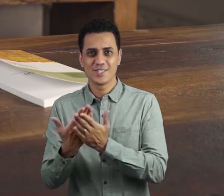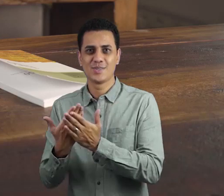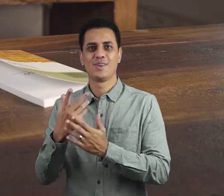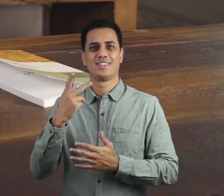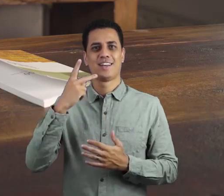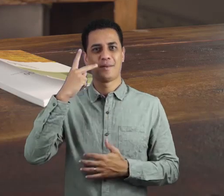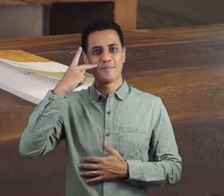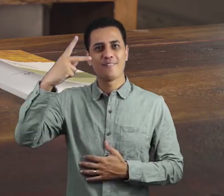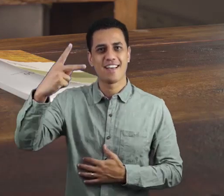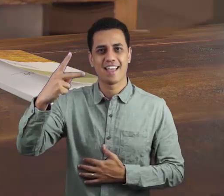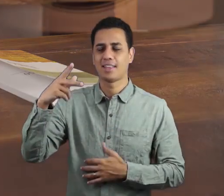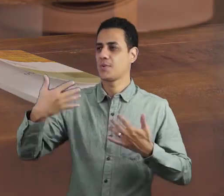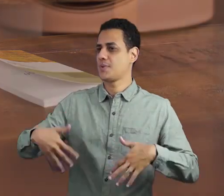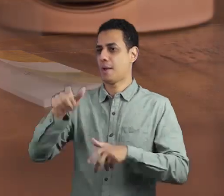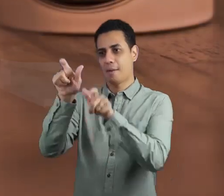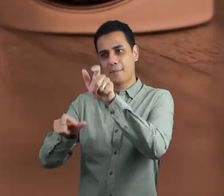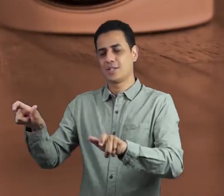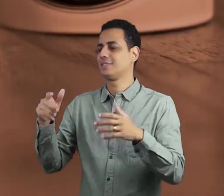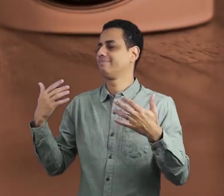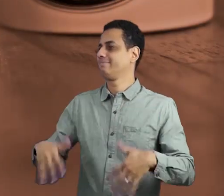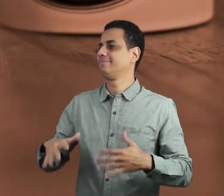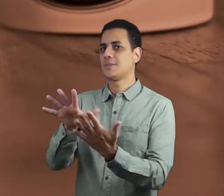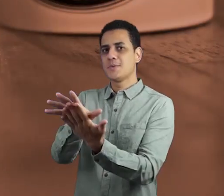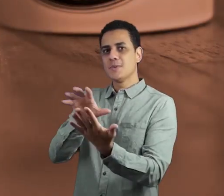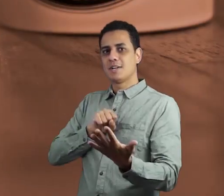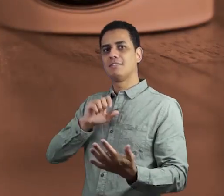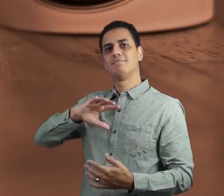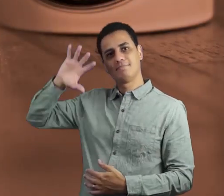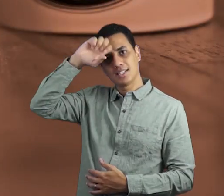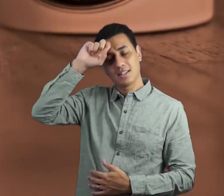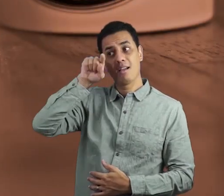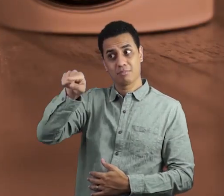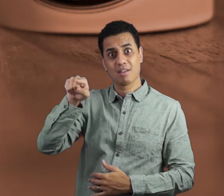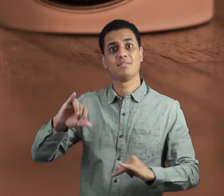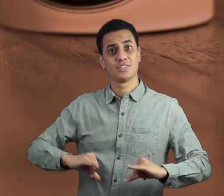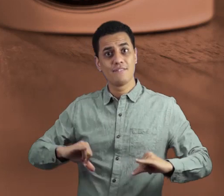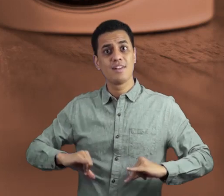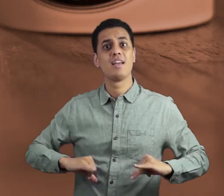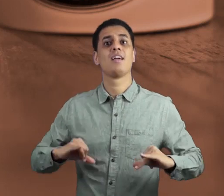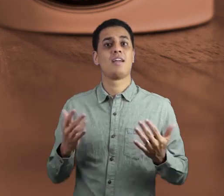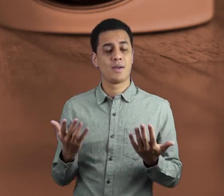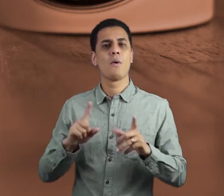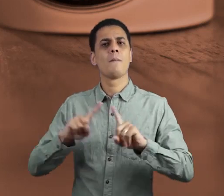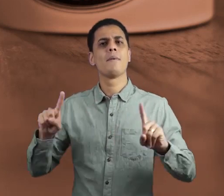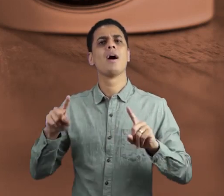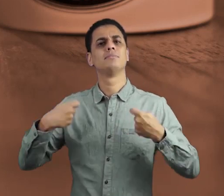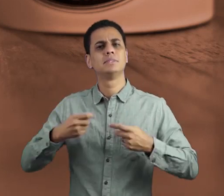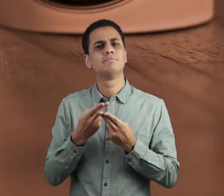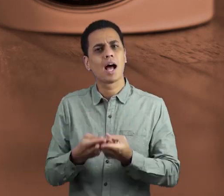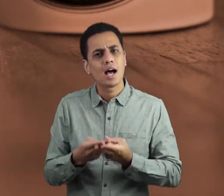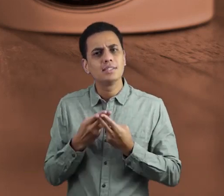Jó, porque ele termina dizendo lá que elogiando a perseverança de Jó, porque